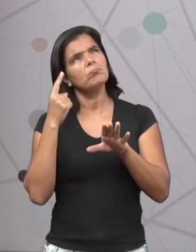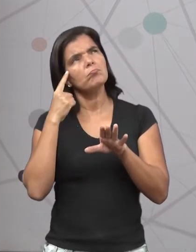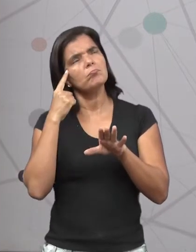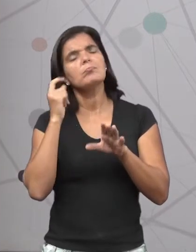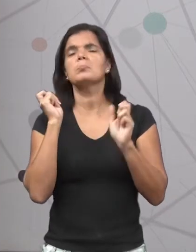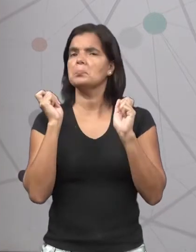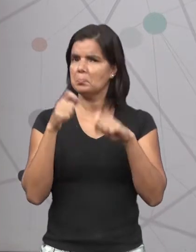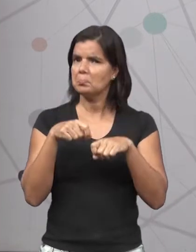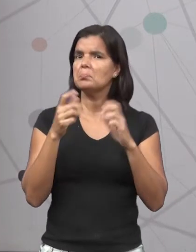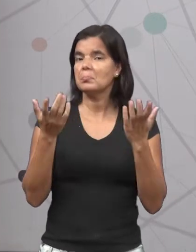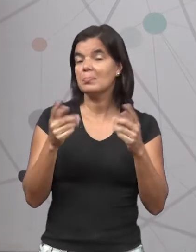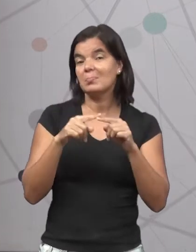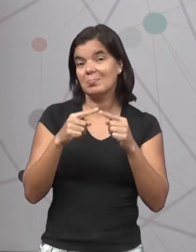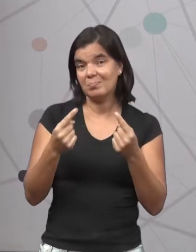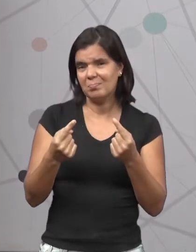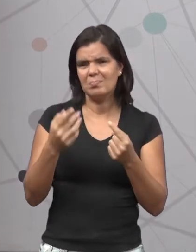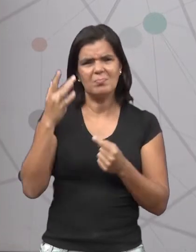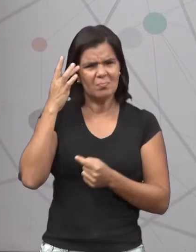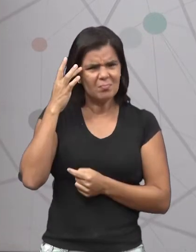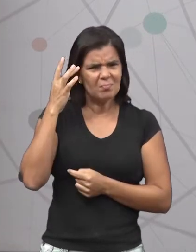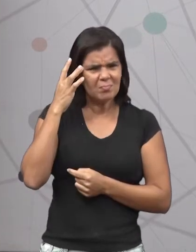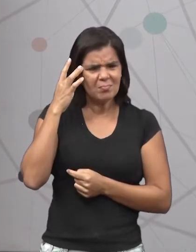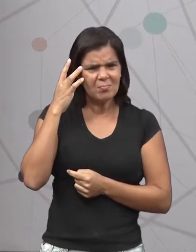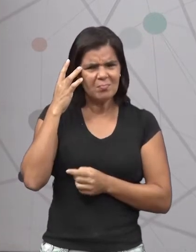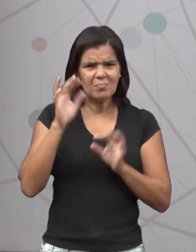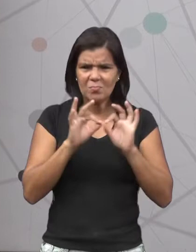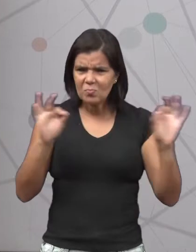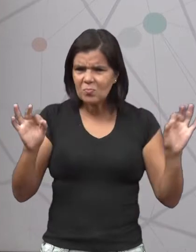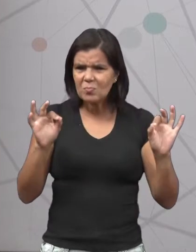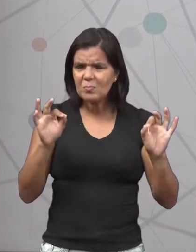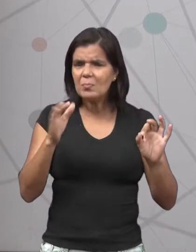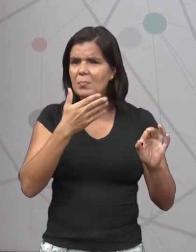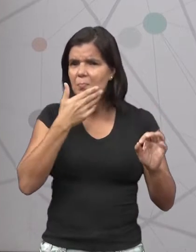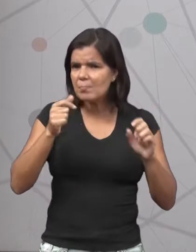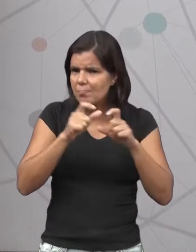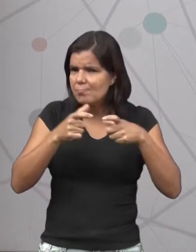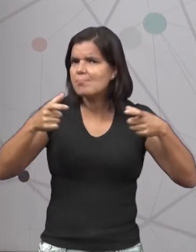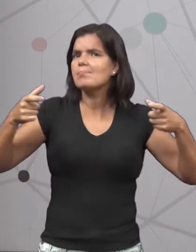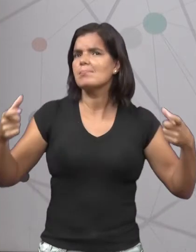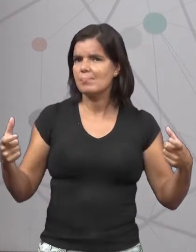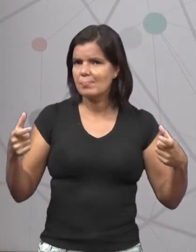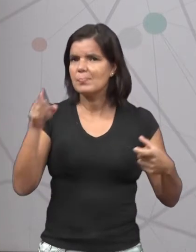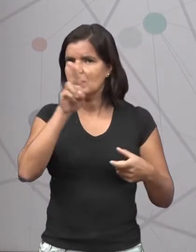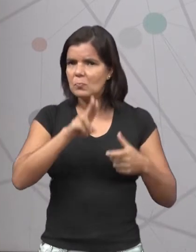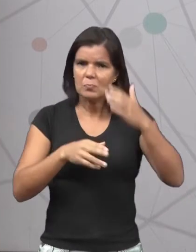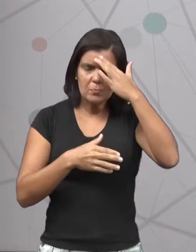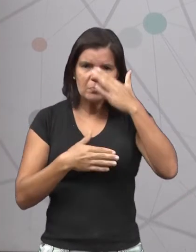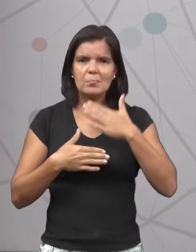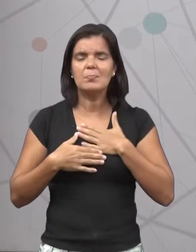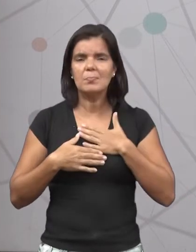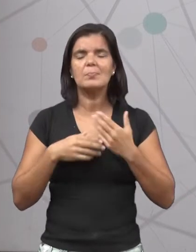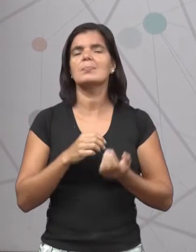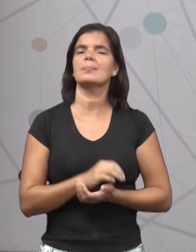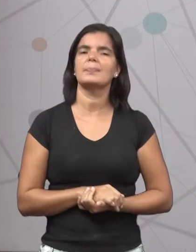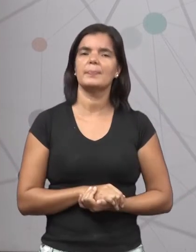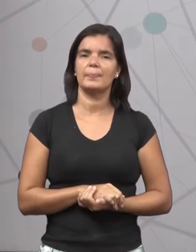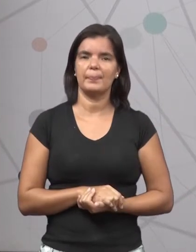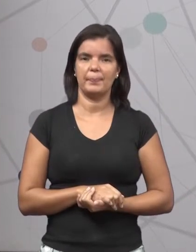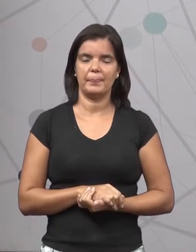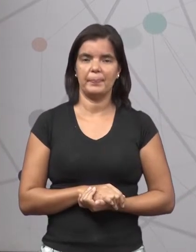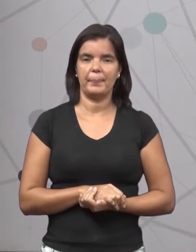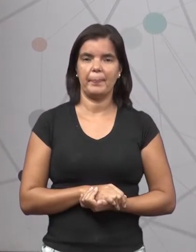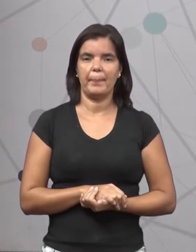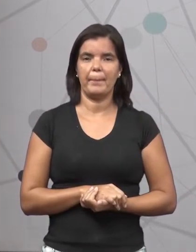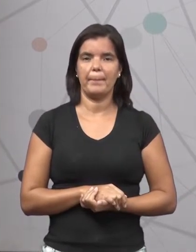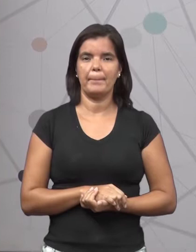Poderia até ser, mas será que não temos uma medida maior utilizando as partes do corpo?